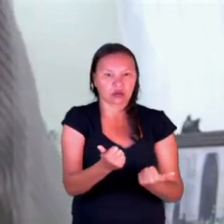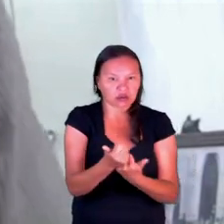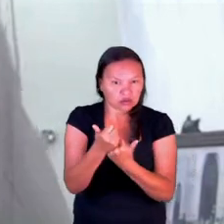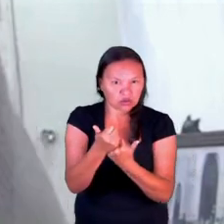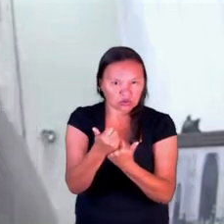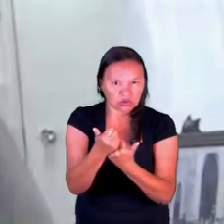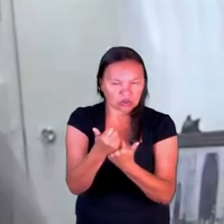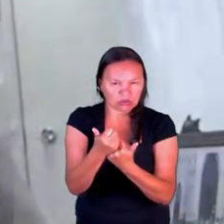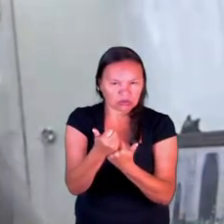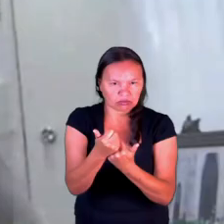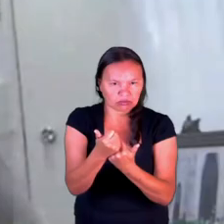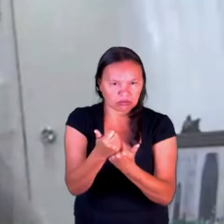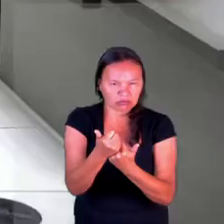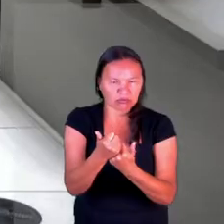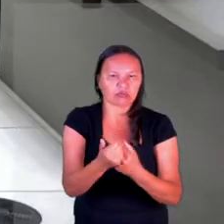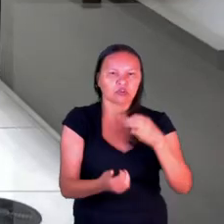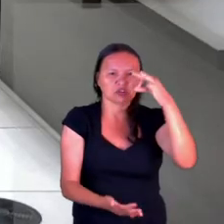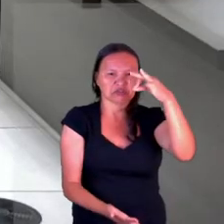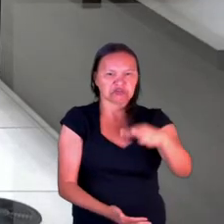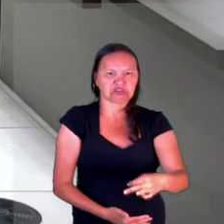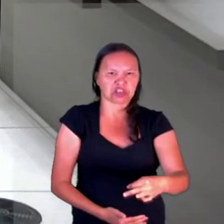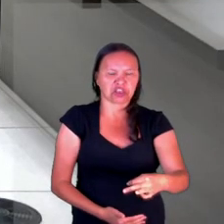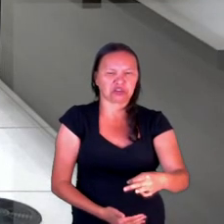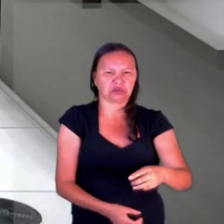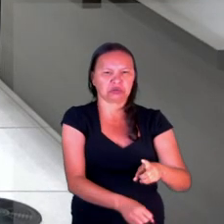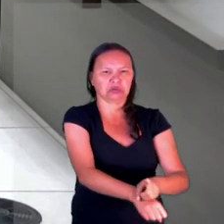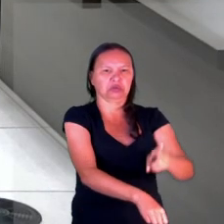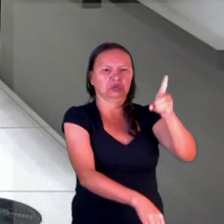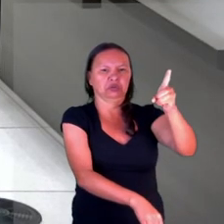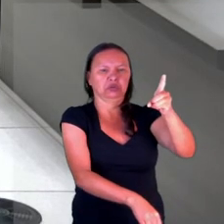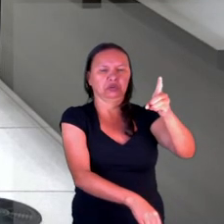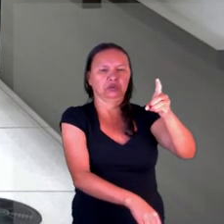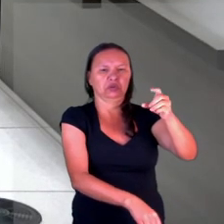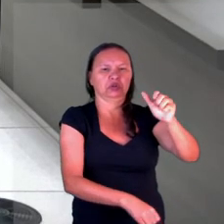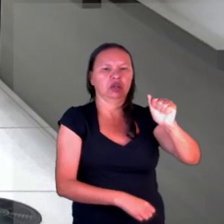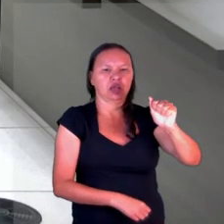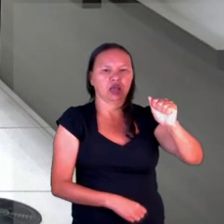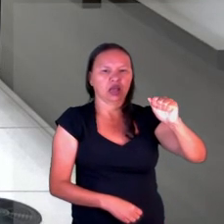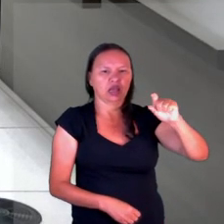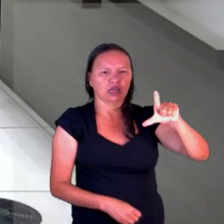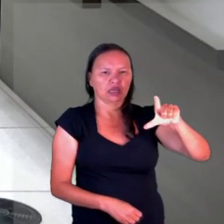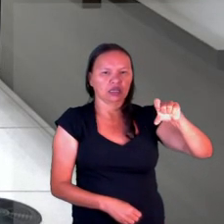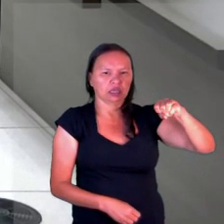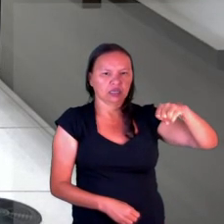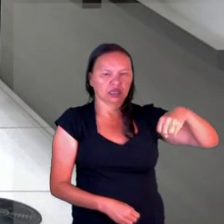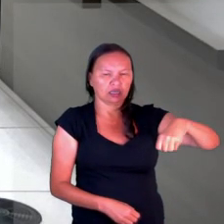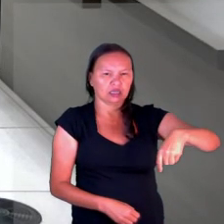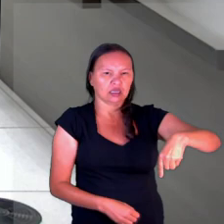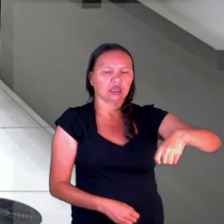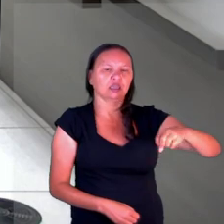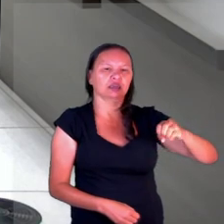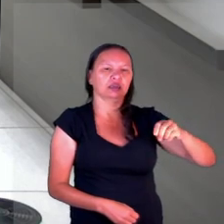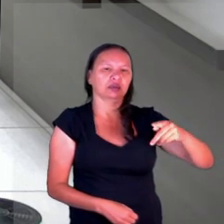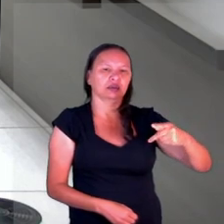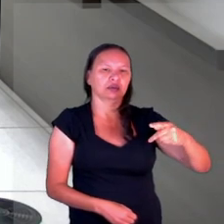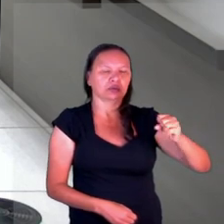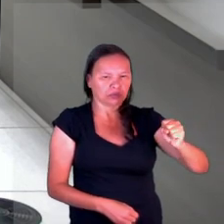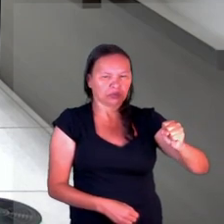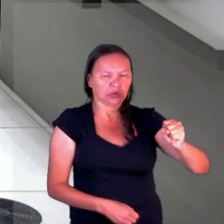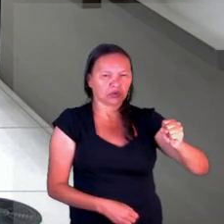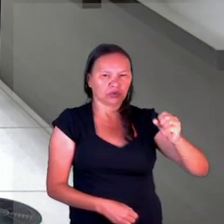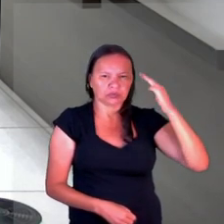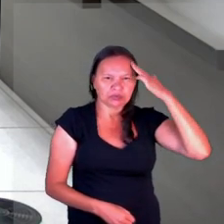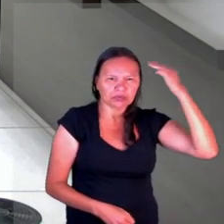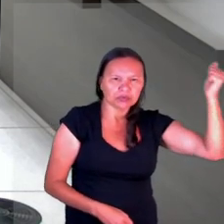auxílio exatamente Dr Olímpio muito bem lembrado eh Boa tarde a todos